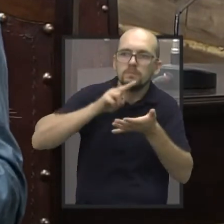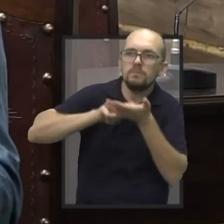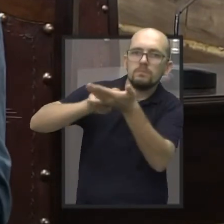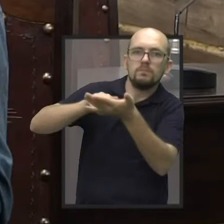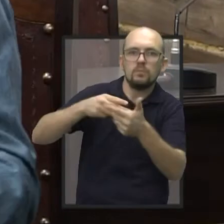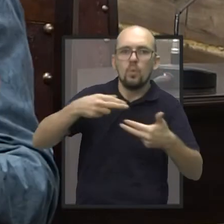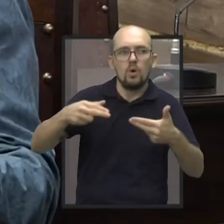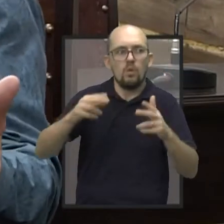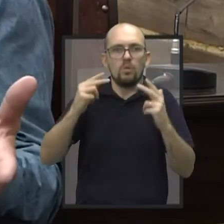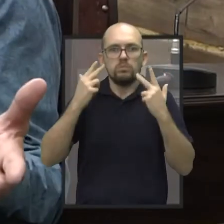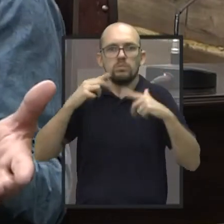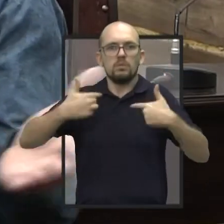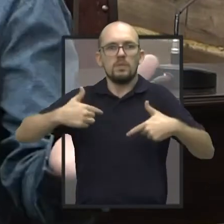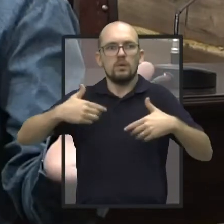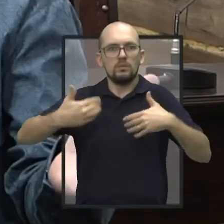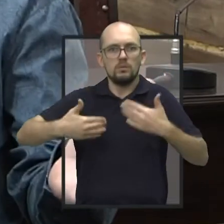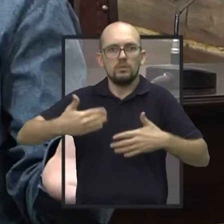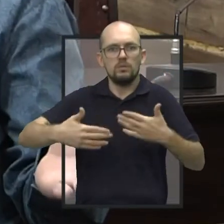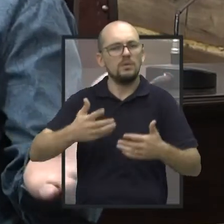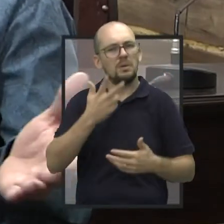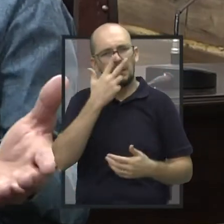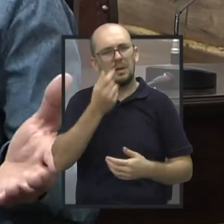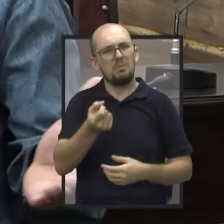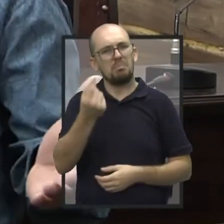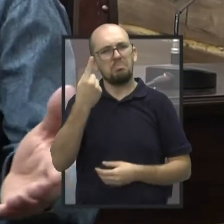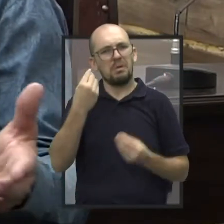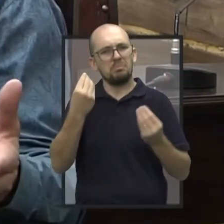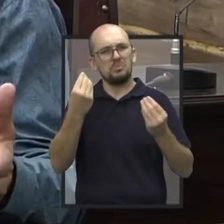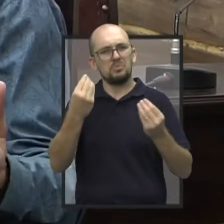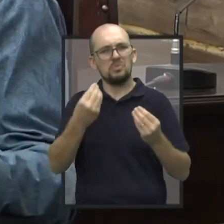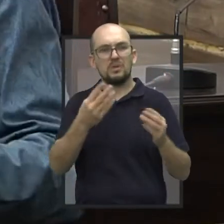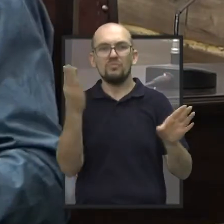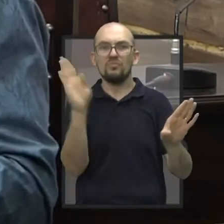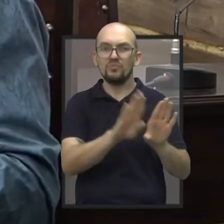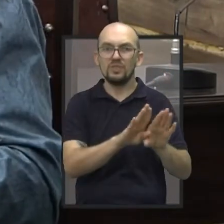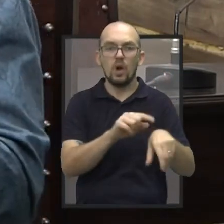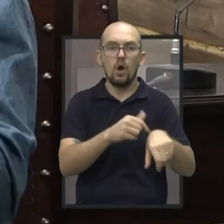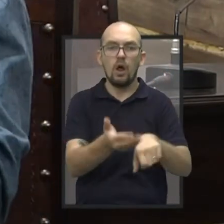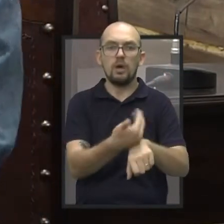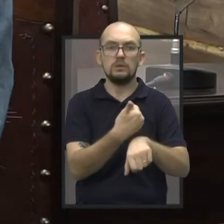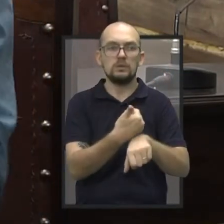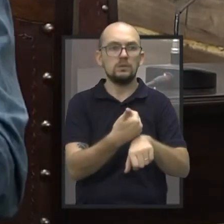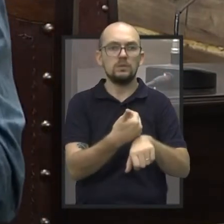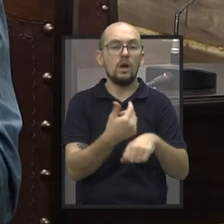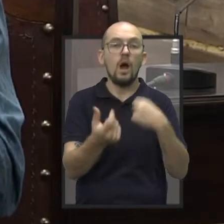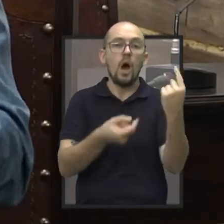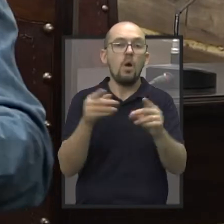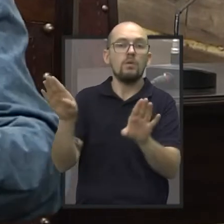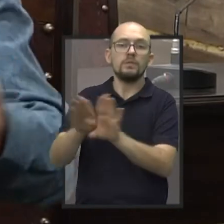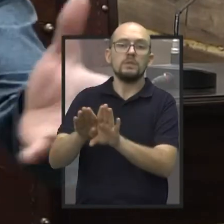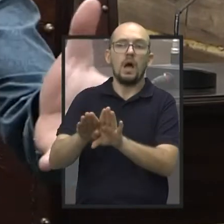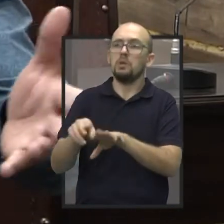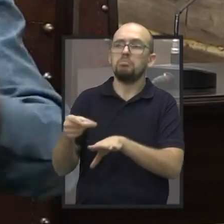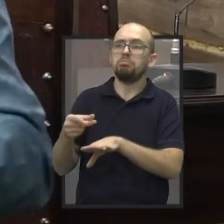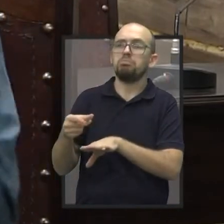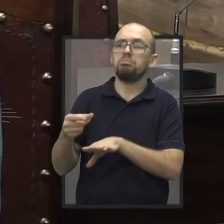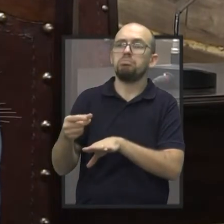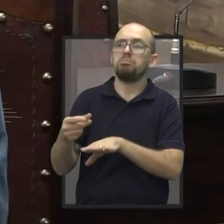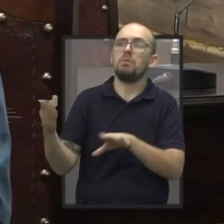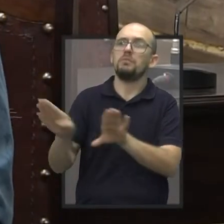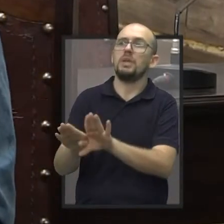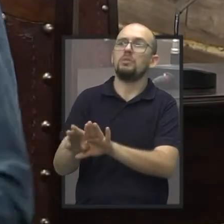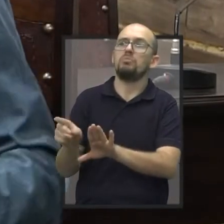coisa em ordem, porque é um absurdo se fechar a secretaria mais cedo, ou em algumas nem funciona, está fechado devido à